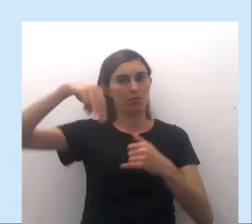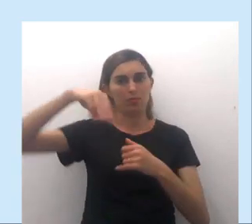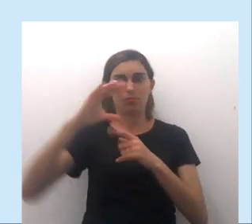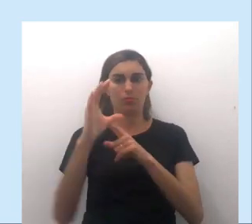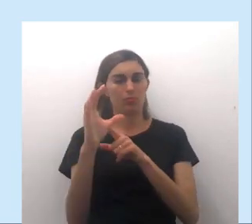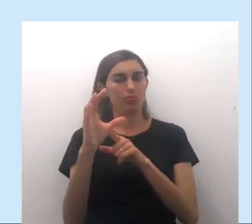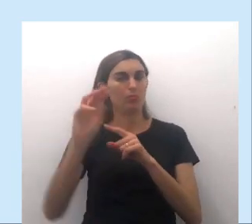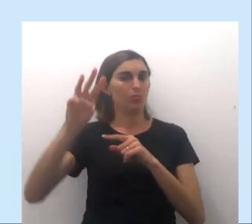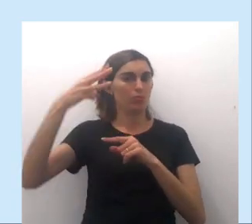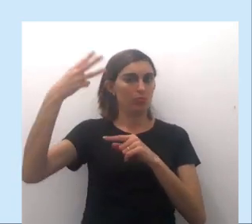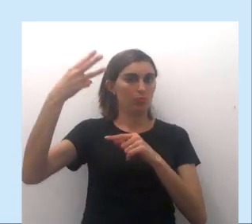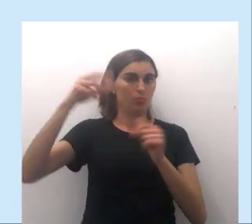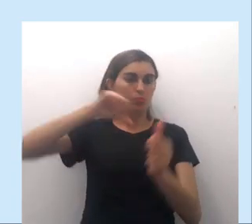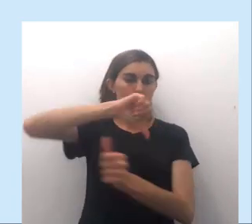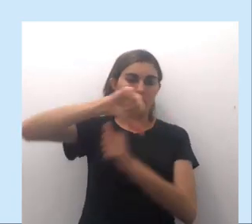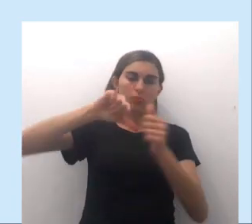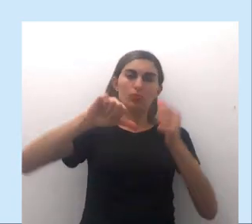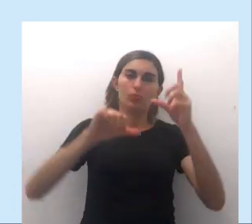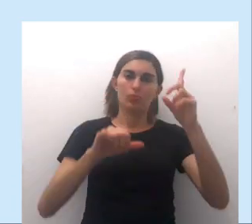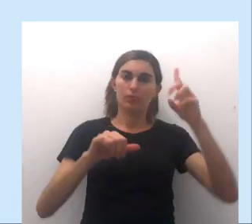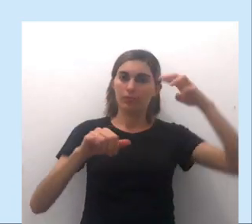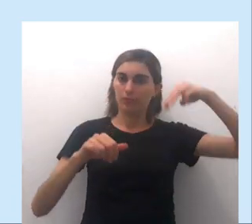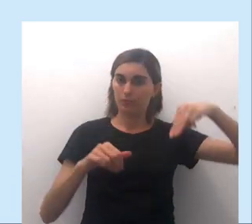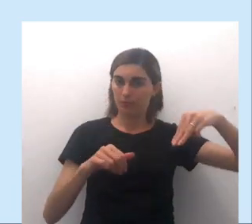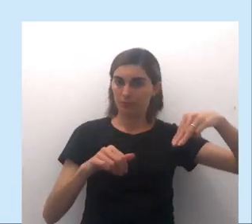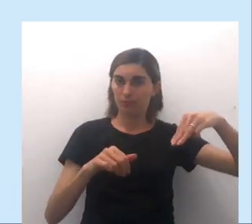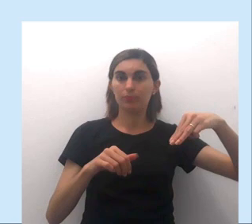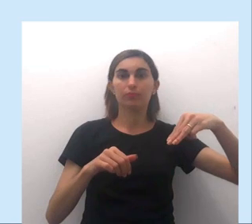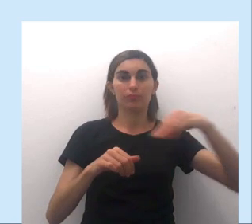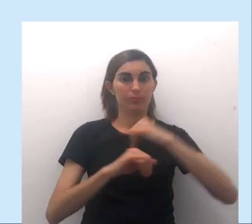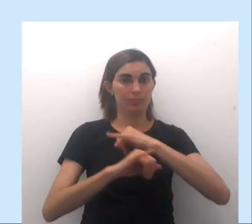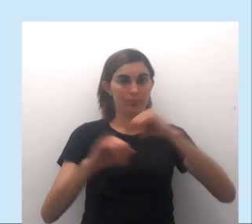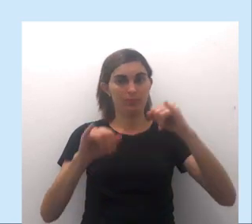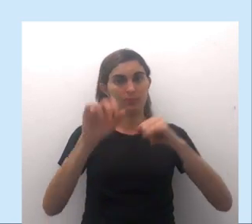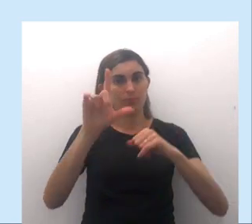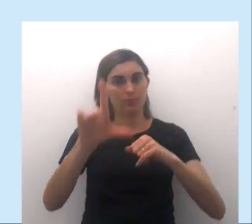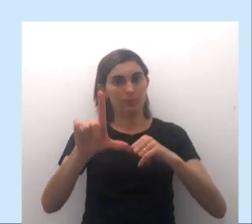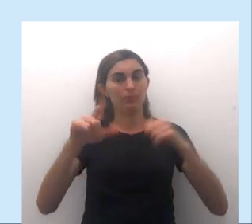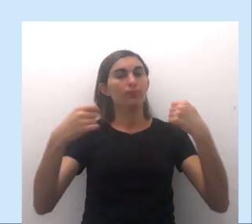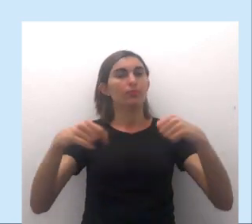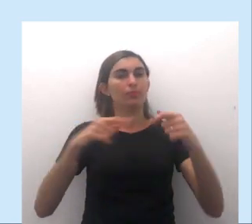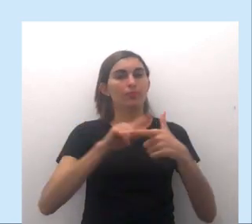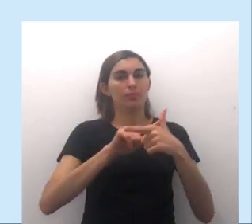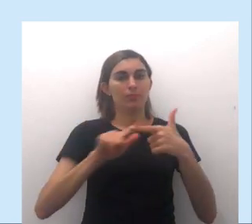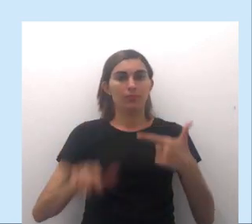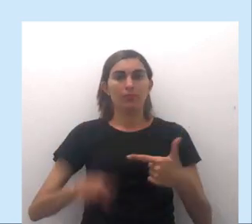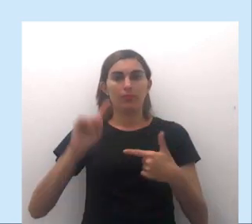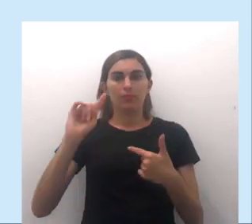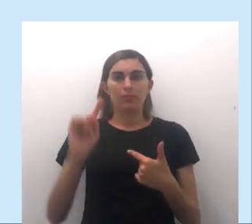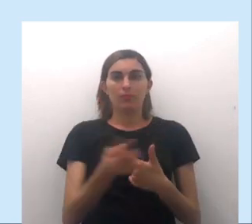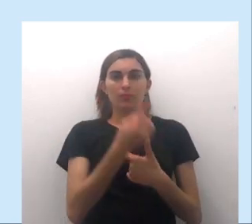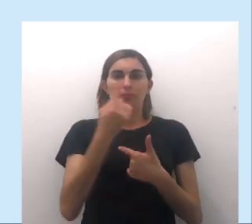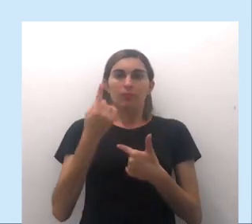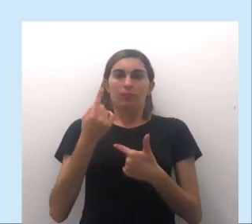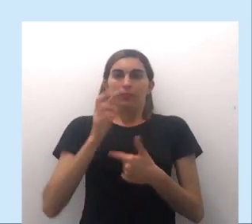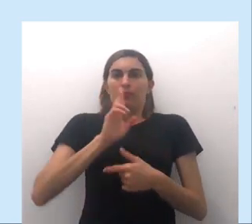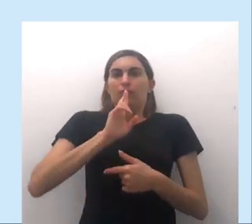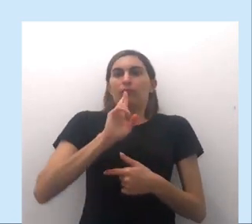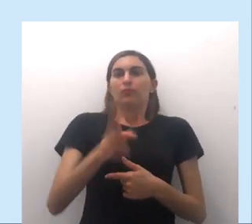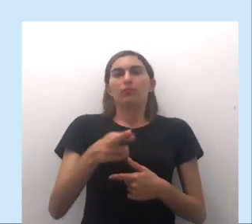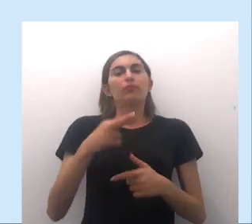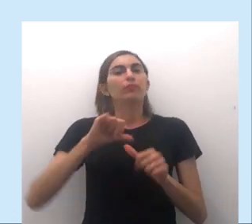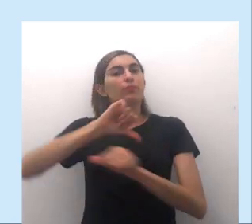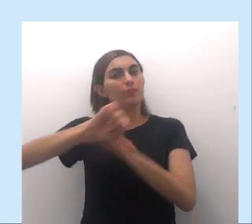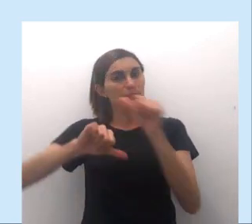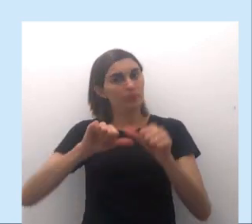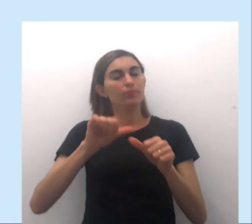centímetro cúbico e eu quero transformar para decímetro, que é a informação de litro, então você divide por 1000, que o resultado